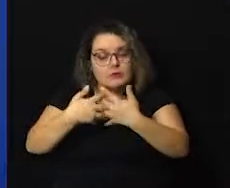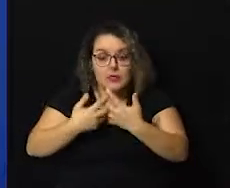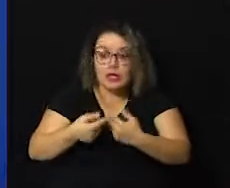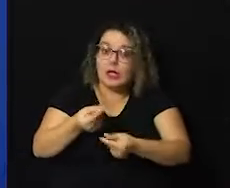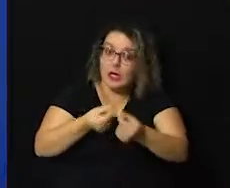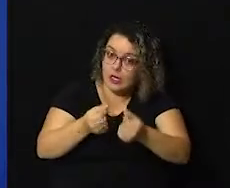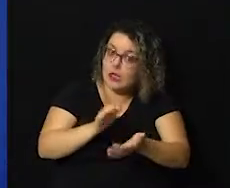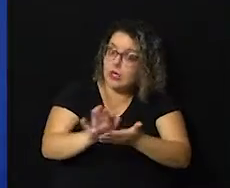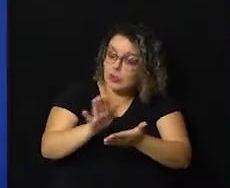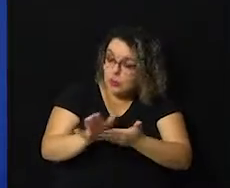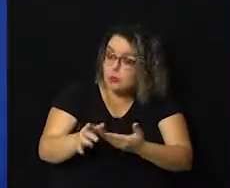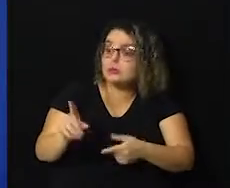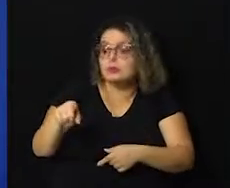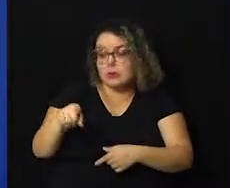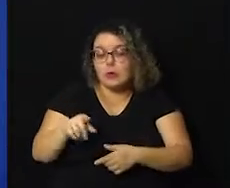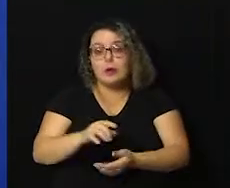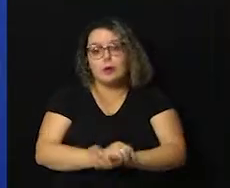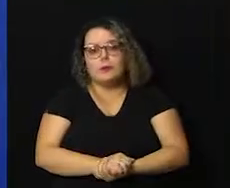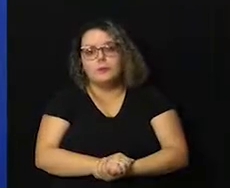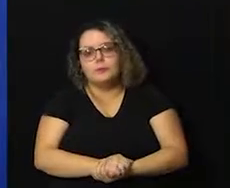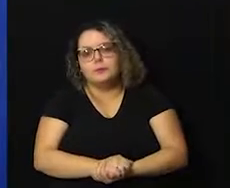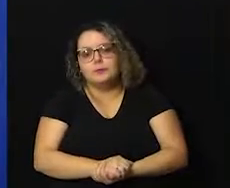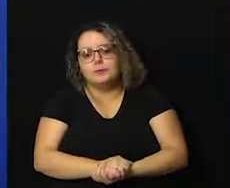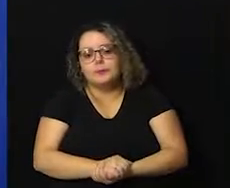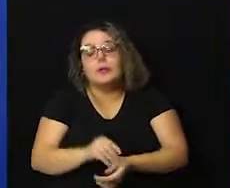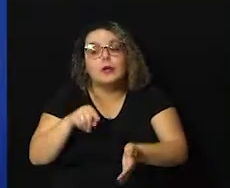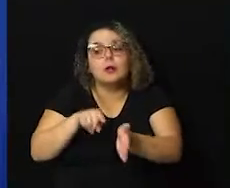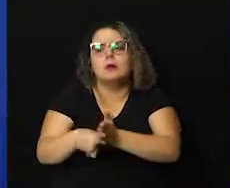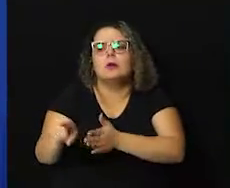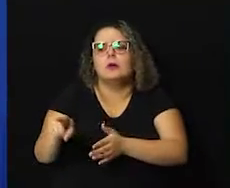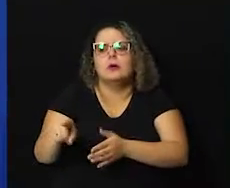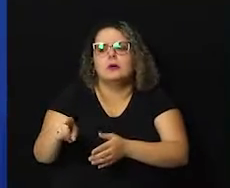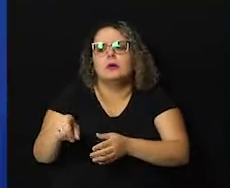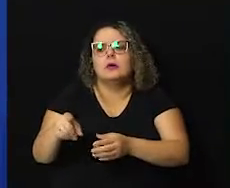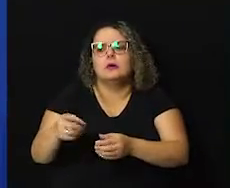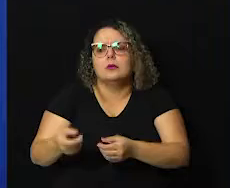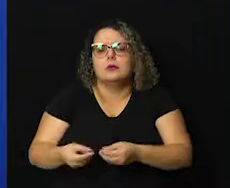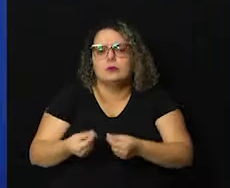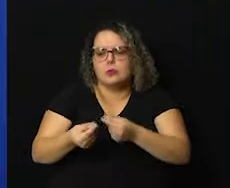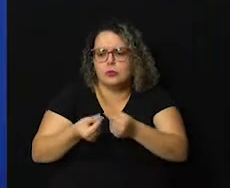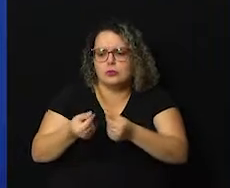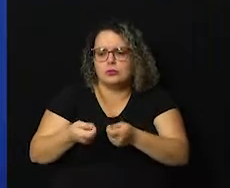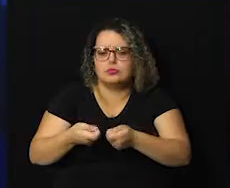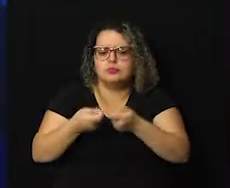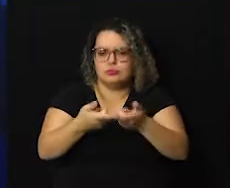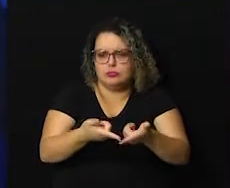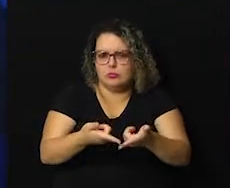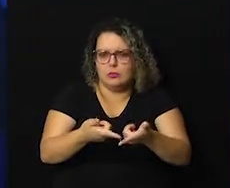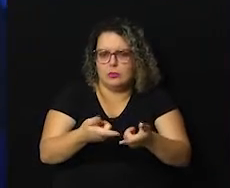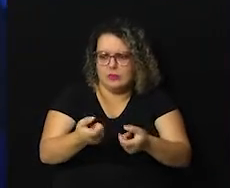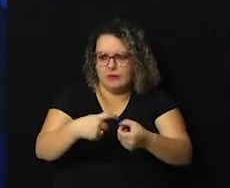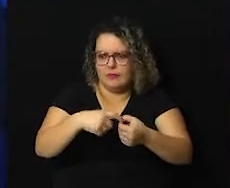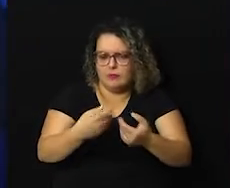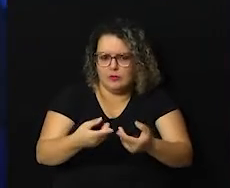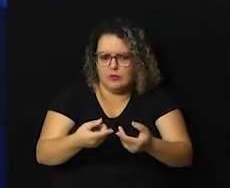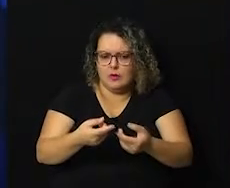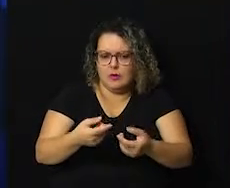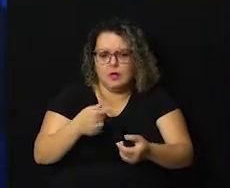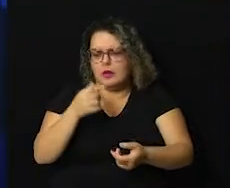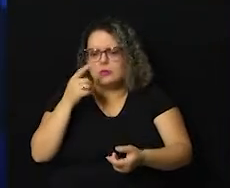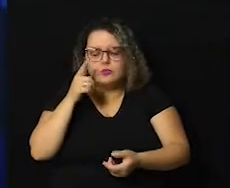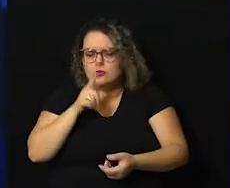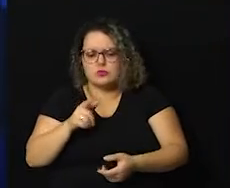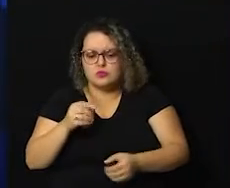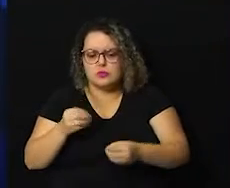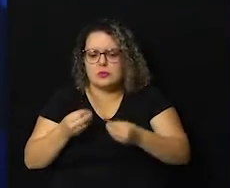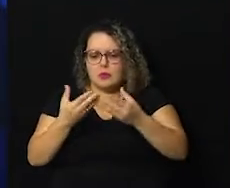é e custo e aí eu te pergunto já chegou a devolver alguma vez o dinheiro nunca nunca